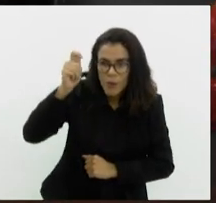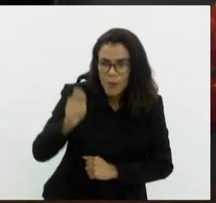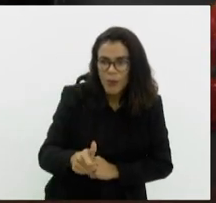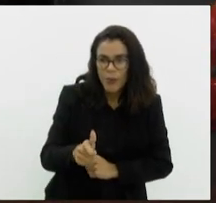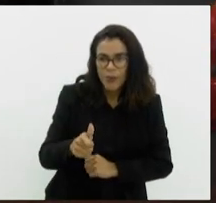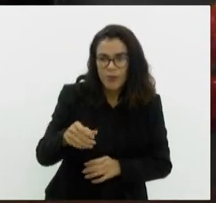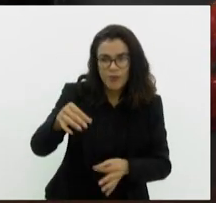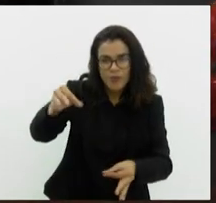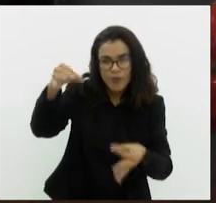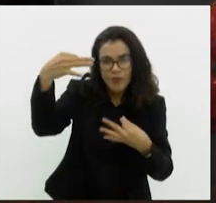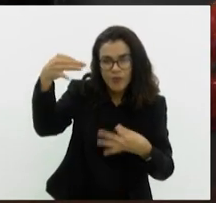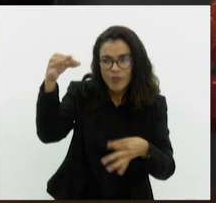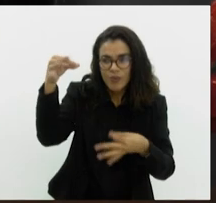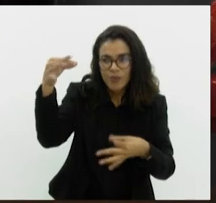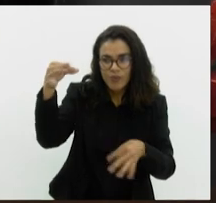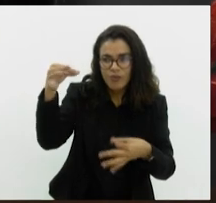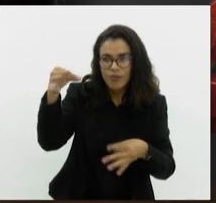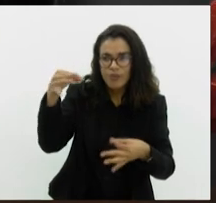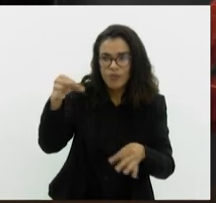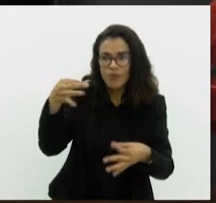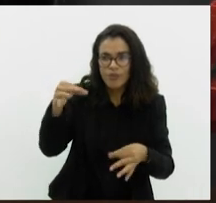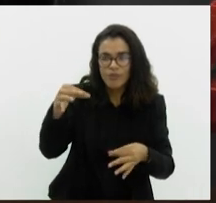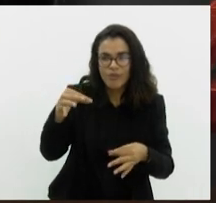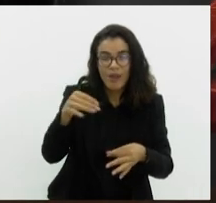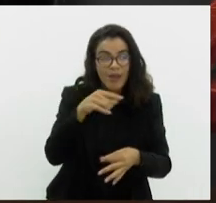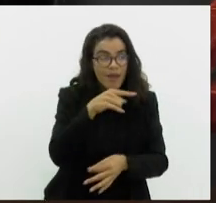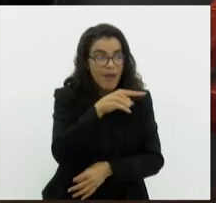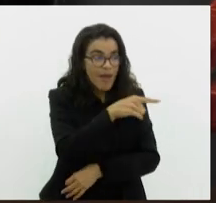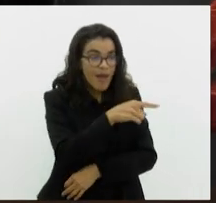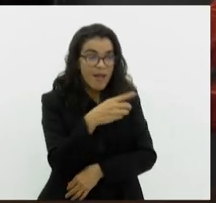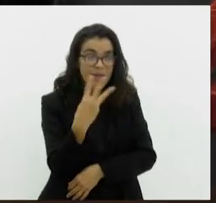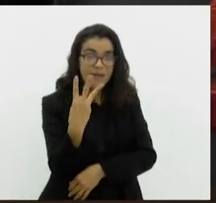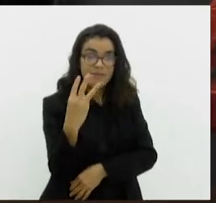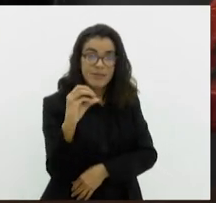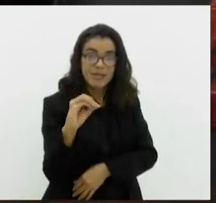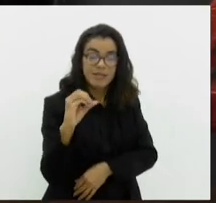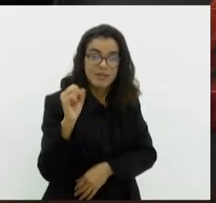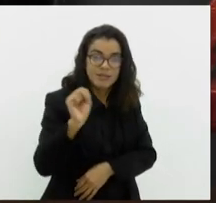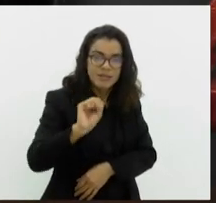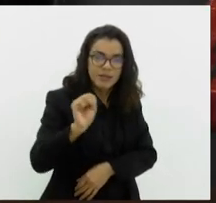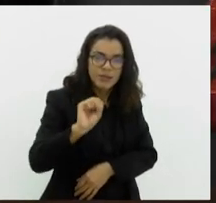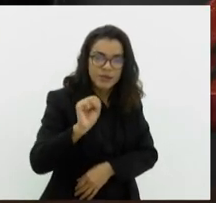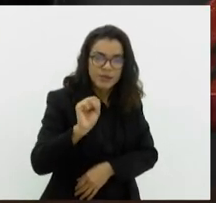folha desse tamanho, ela, em 30 segundos,